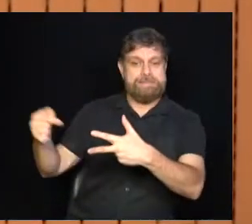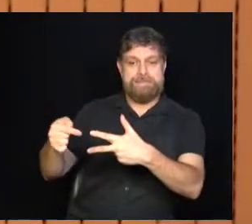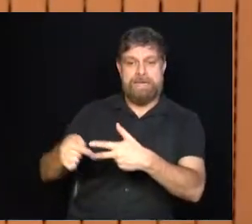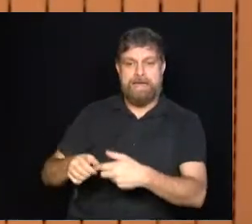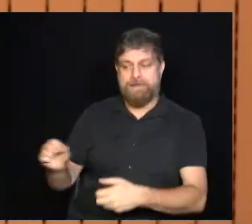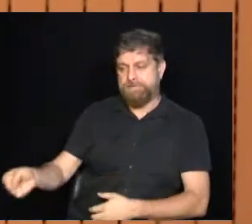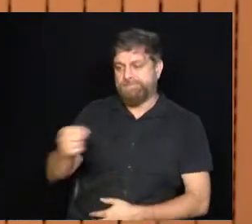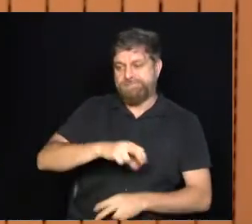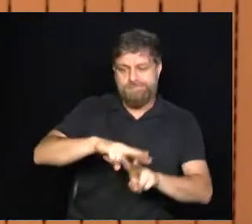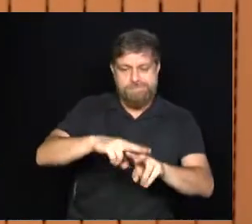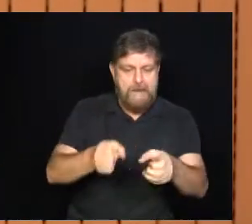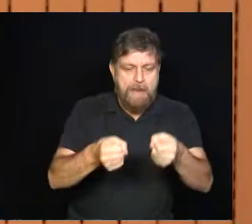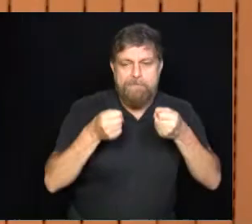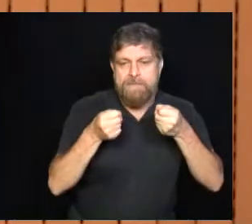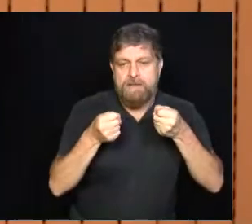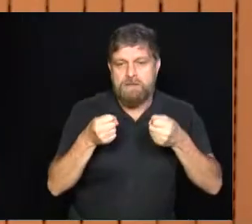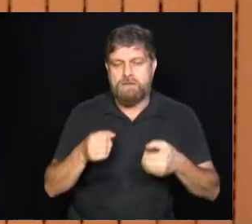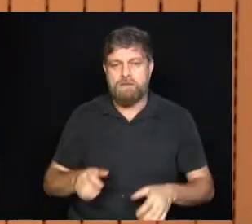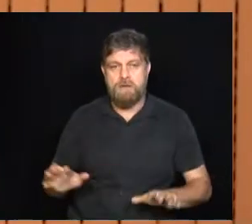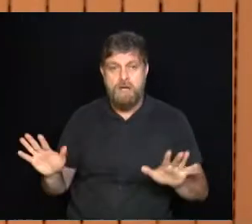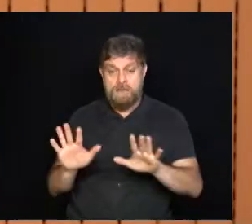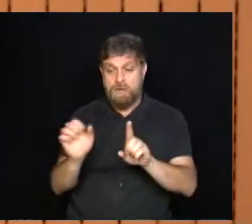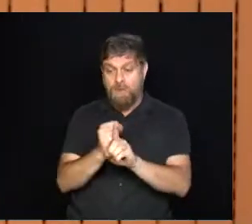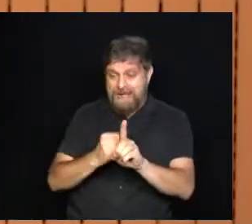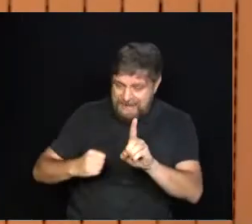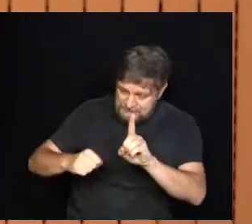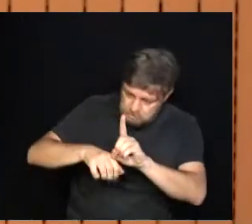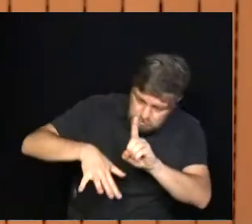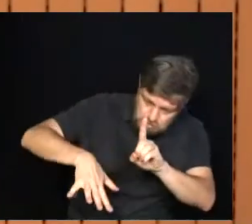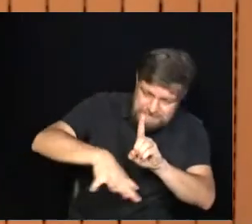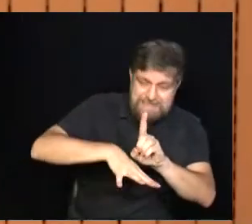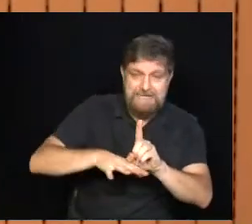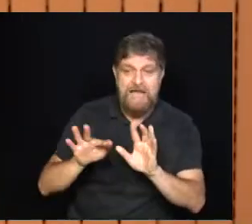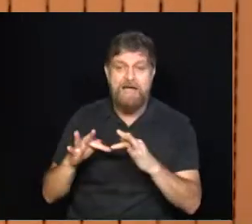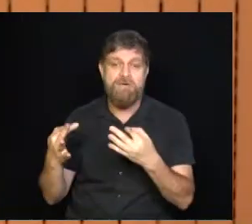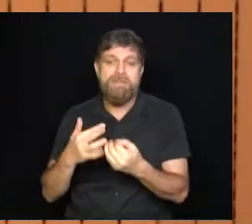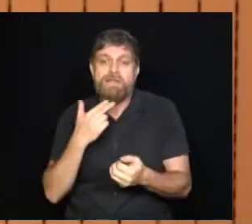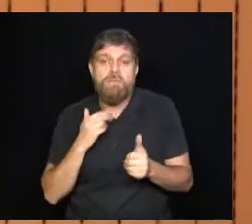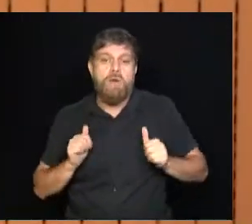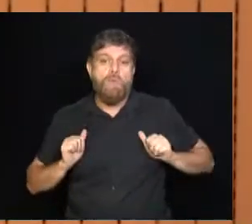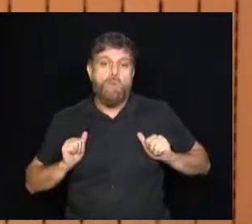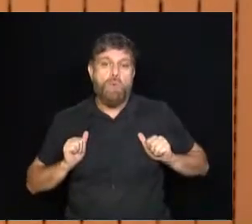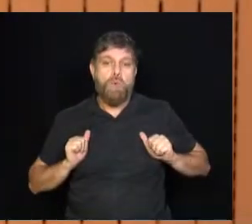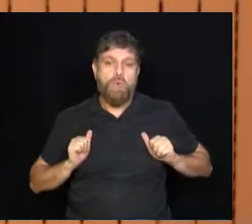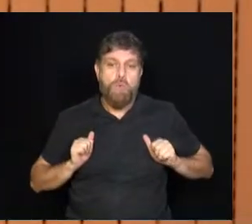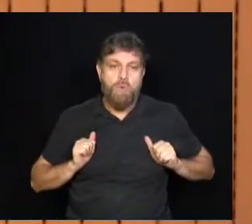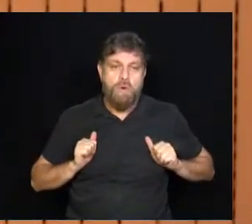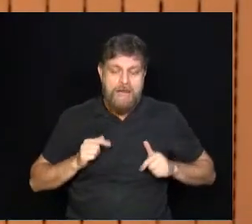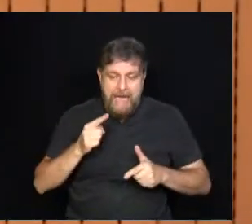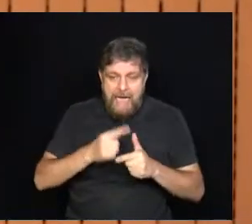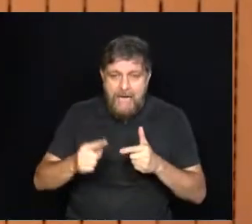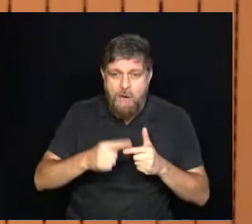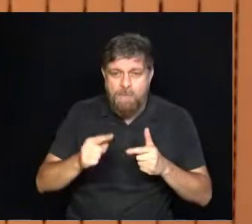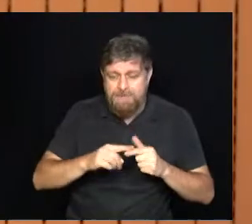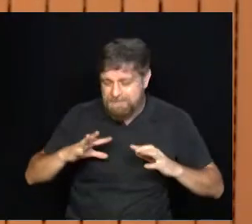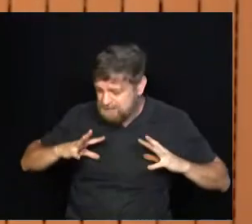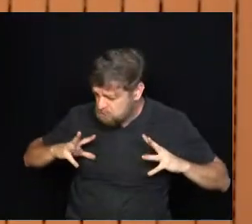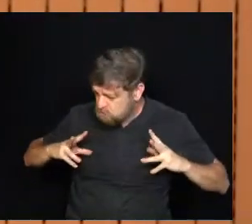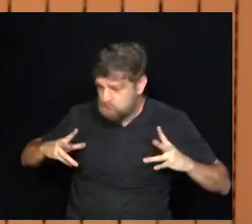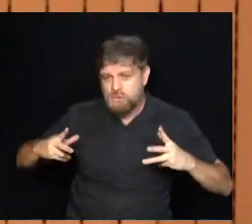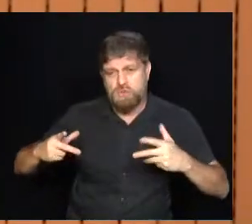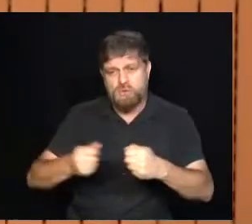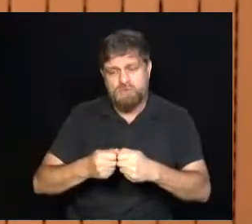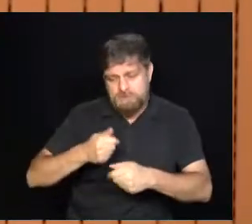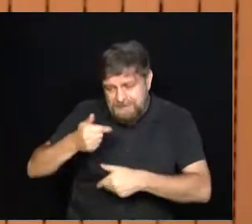prender. E, da mesma forma, a sociedade, a família não pode se eximir. É um problema nosso. Nós todos temos que